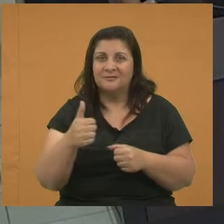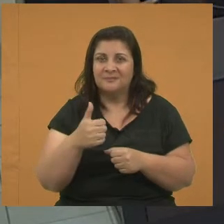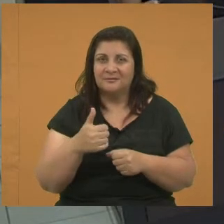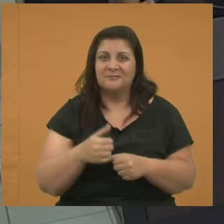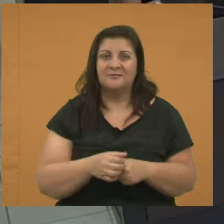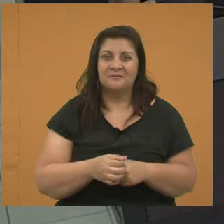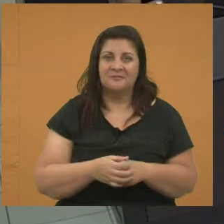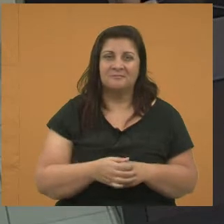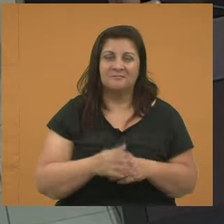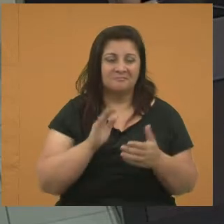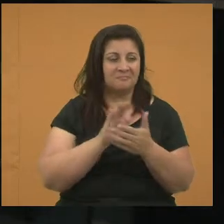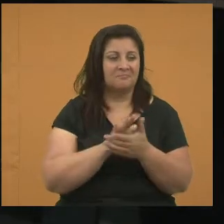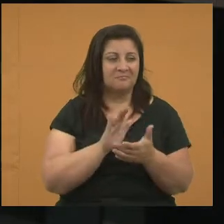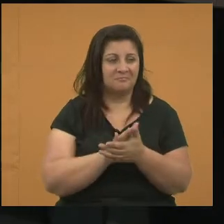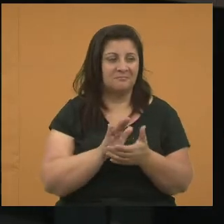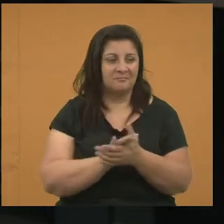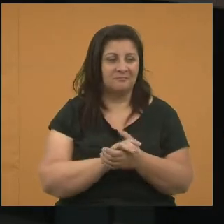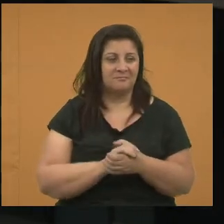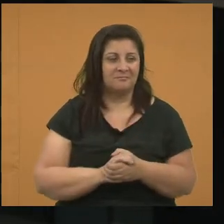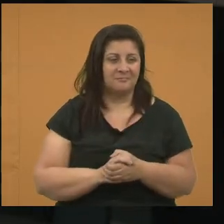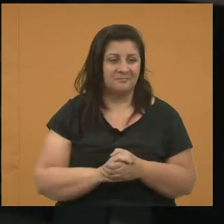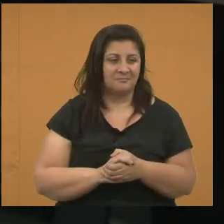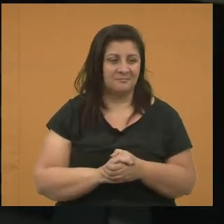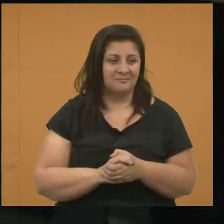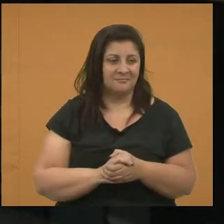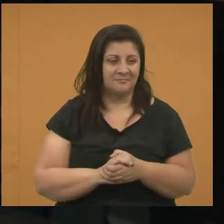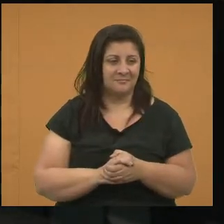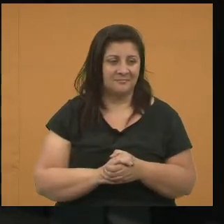Parabéns, viu? Parabéns. Né?